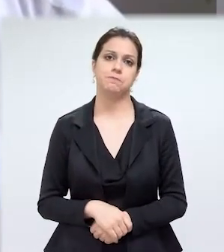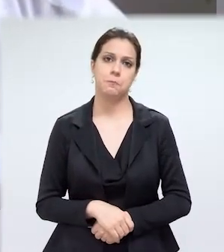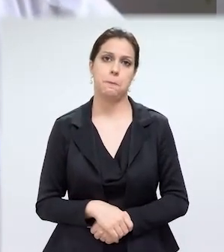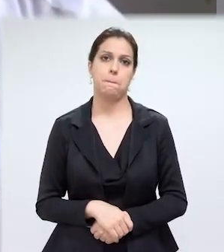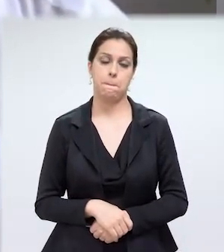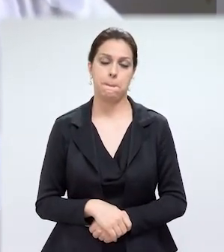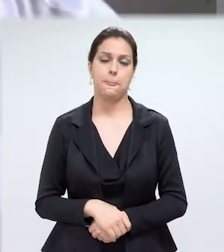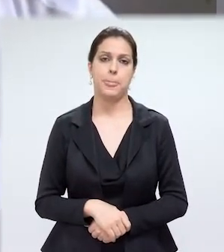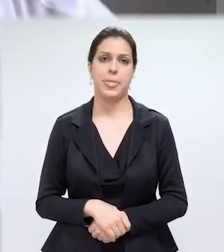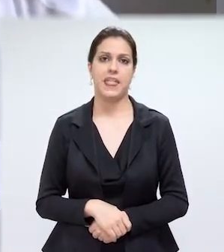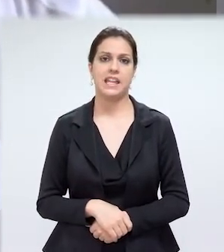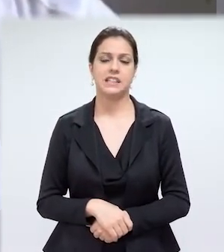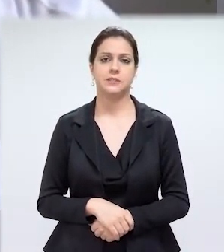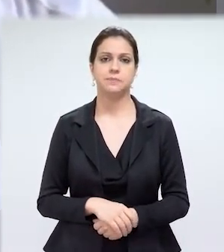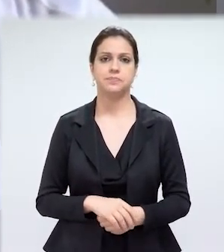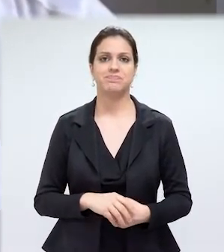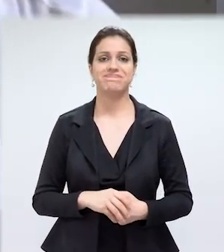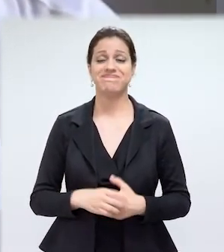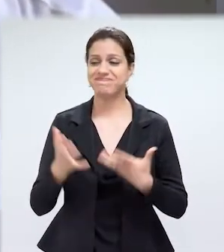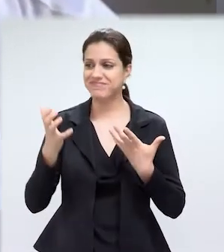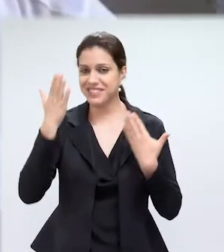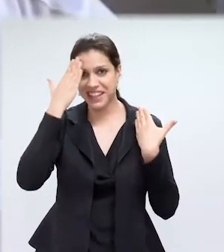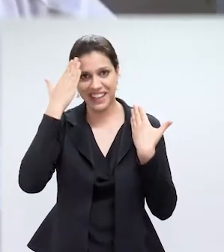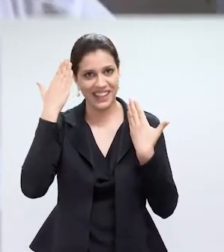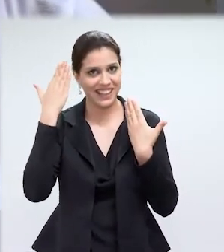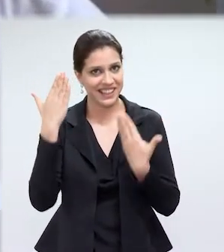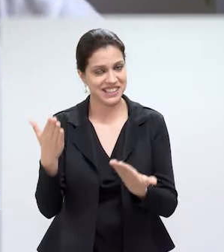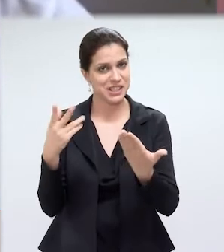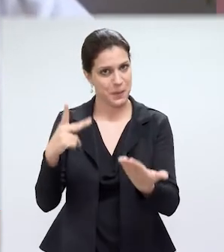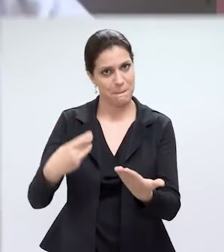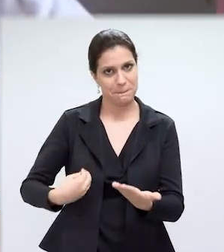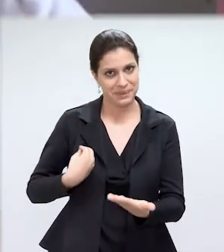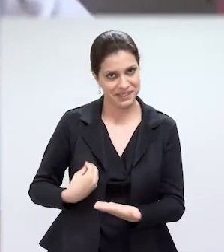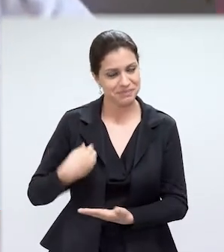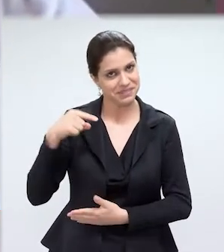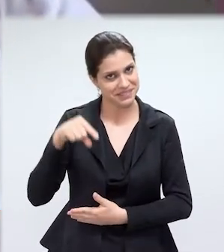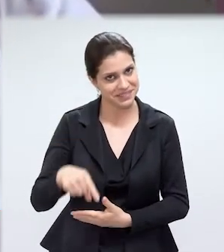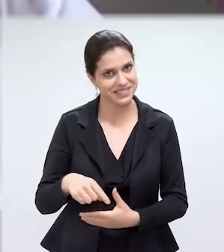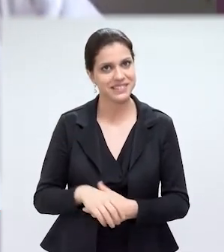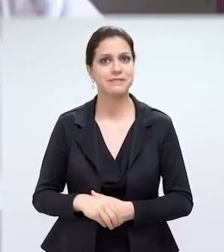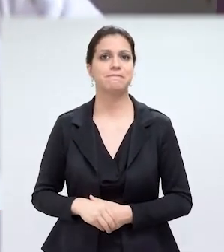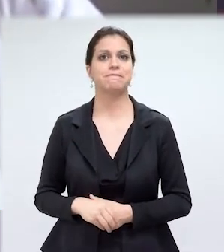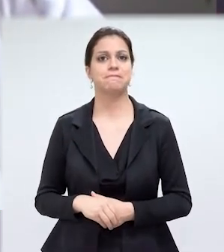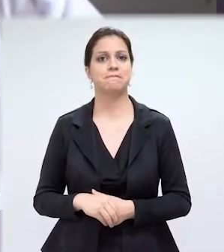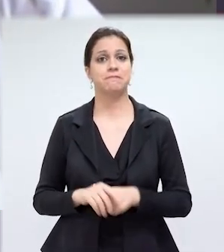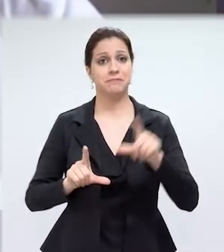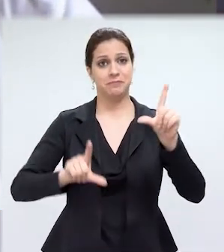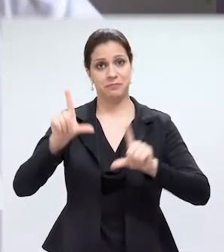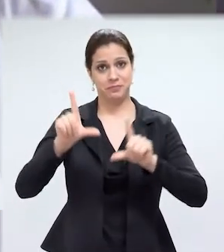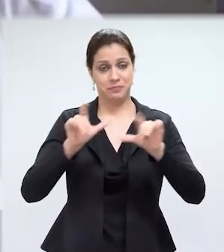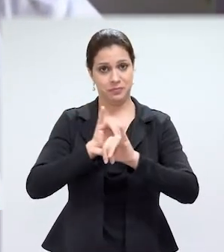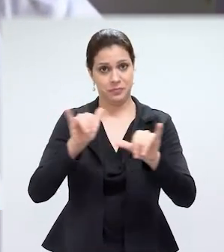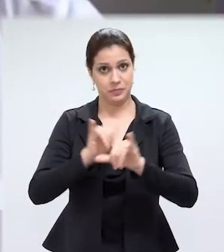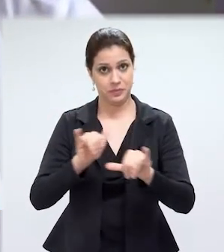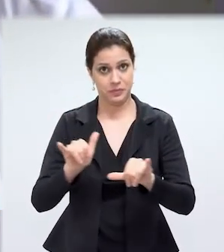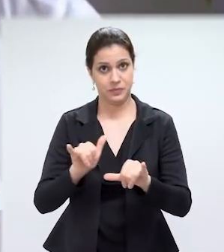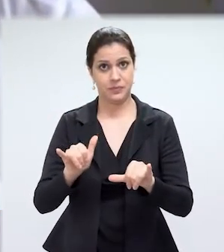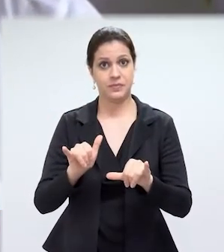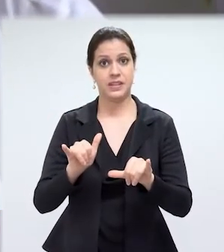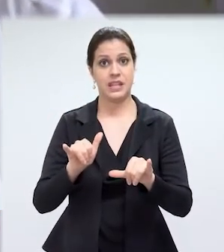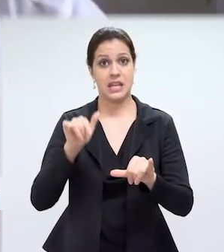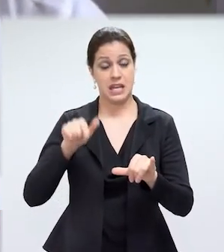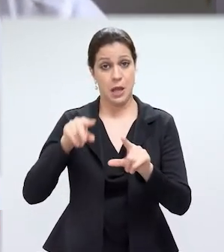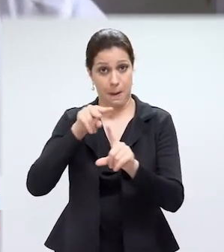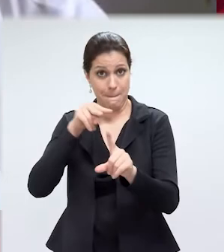Essa avaliação, ela tem que sofrer uma mudança também, né? Quero agradecer, então, sua participação com a gente